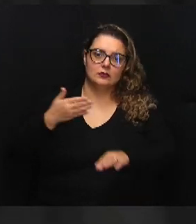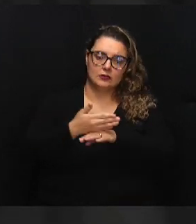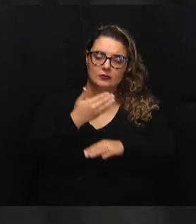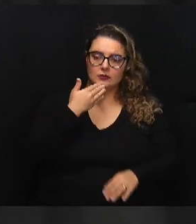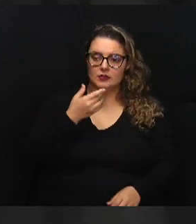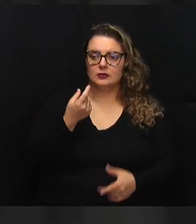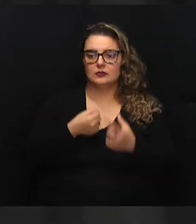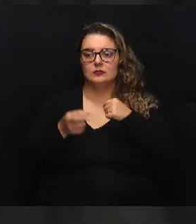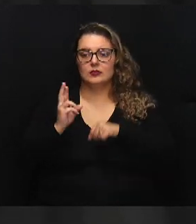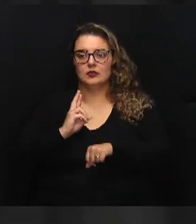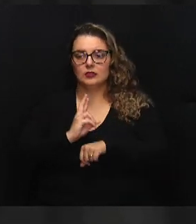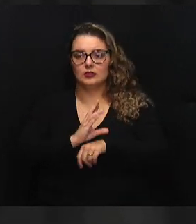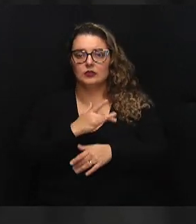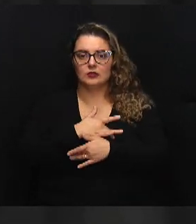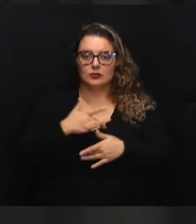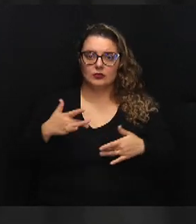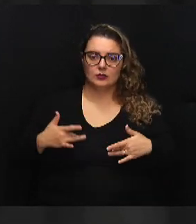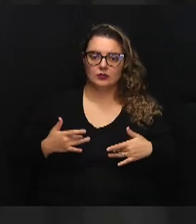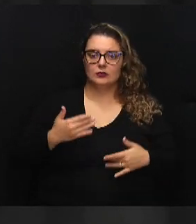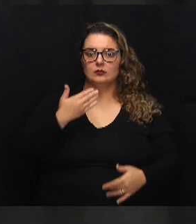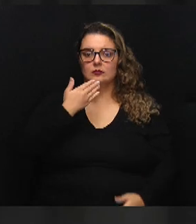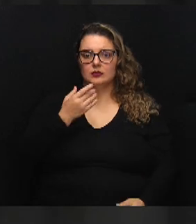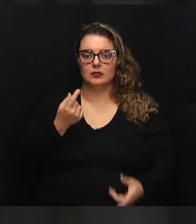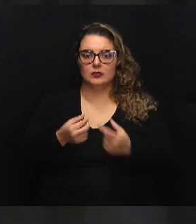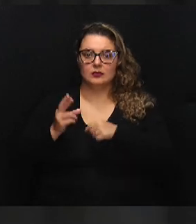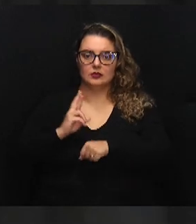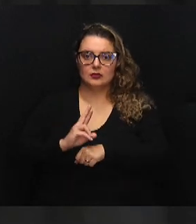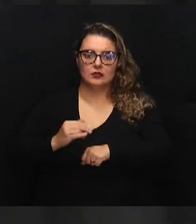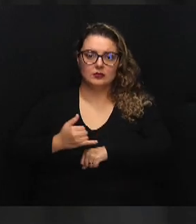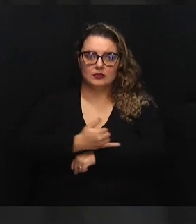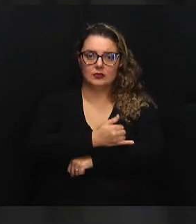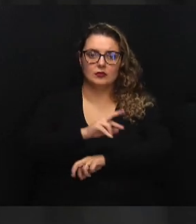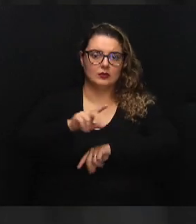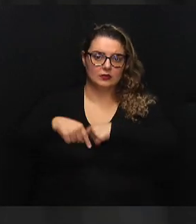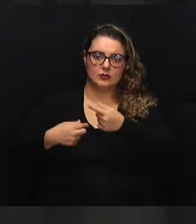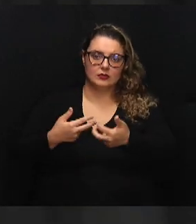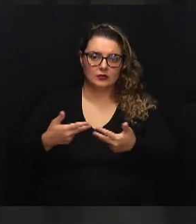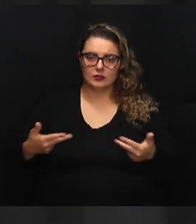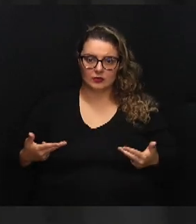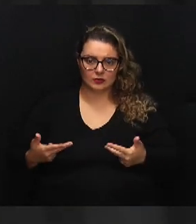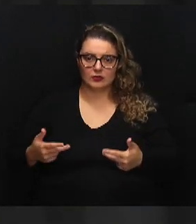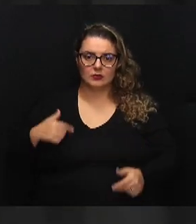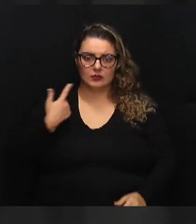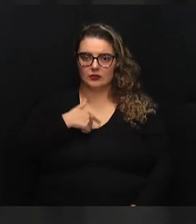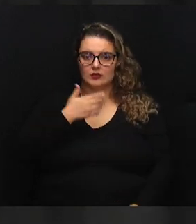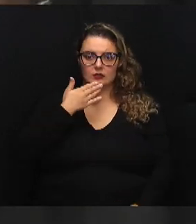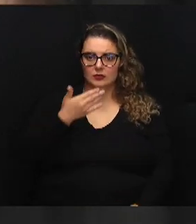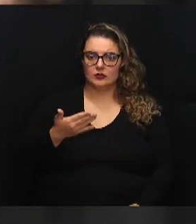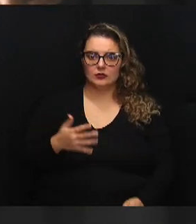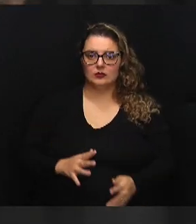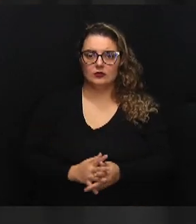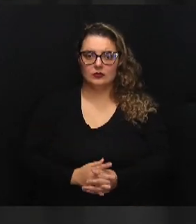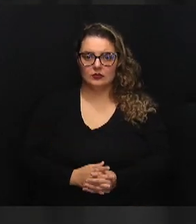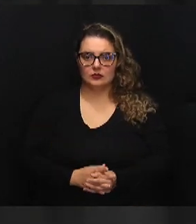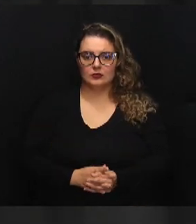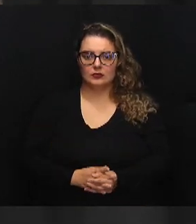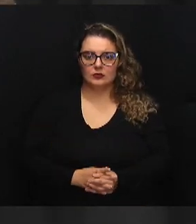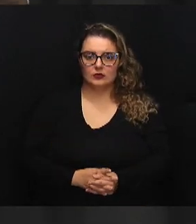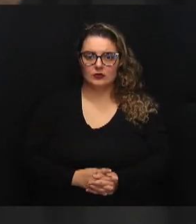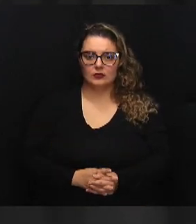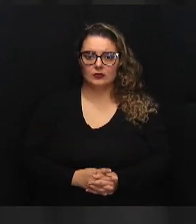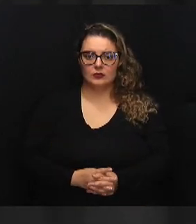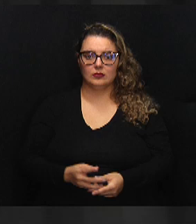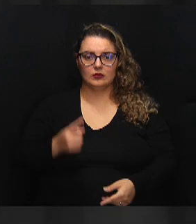recursos para a saúde, mais recursos para a infraestrutura, entre outras tantas coisas que nós pedimos, e eu vou ver,